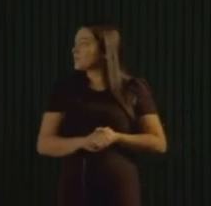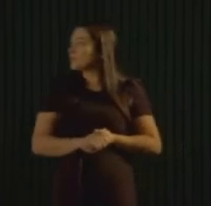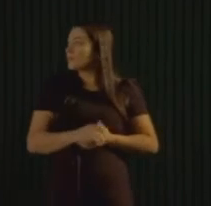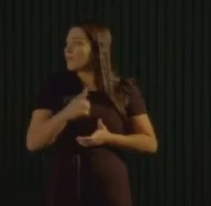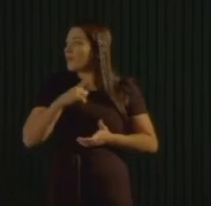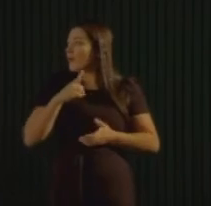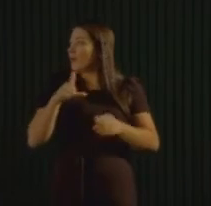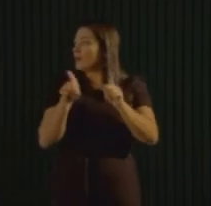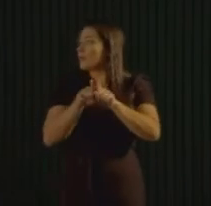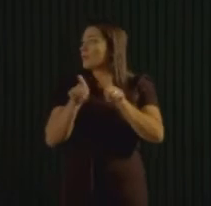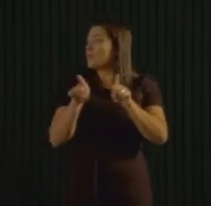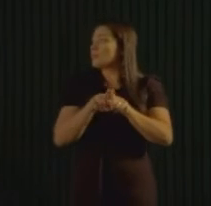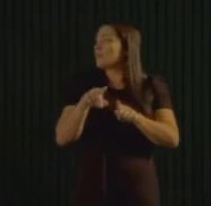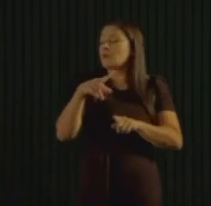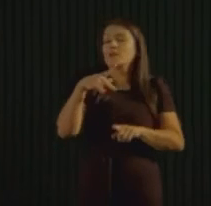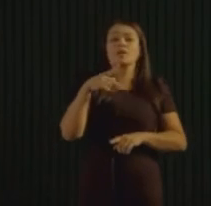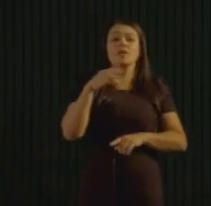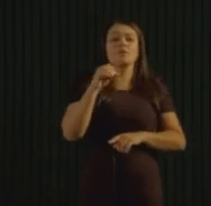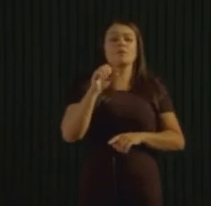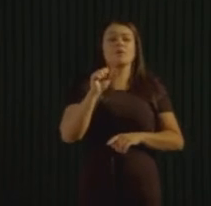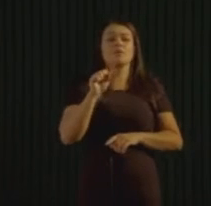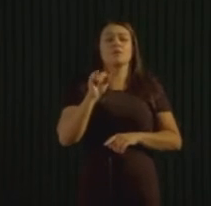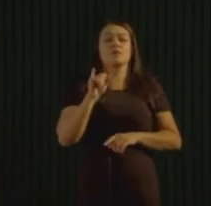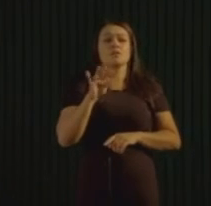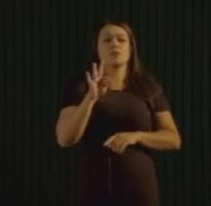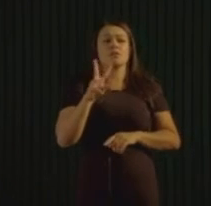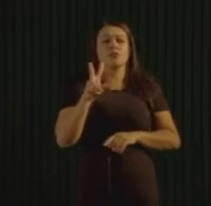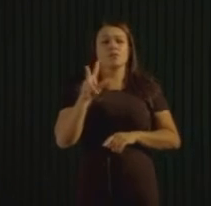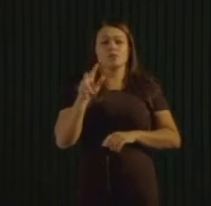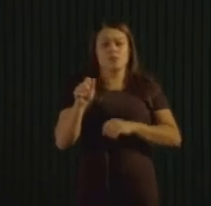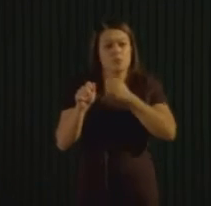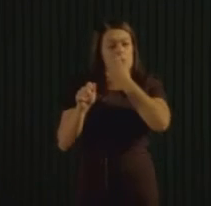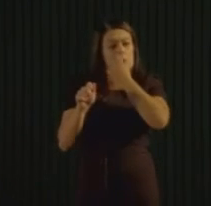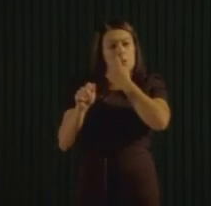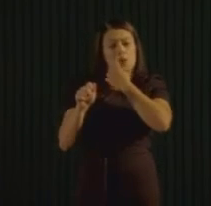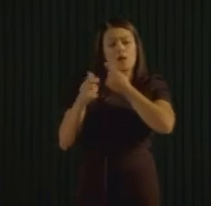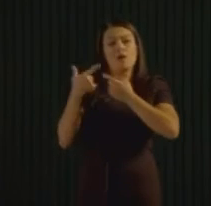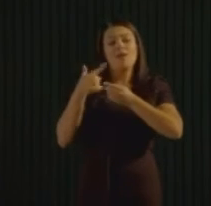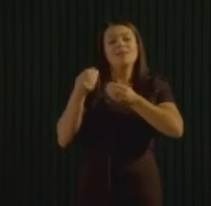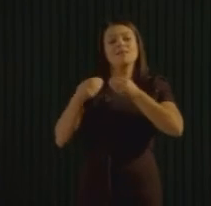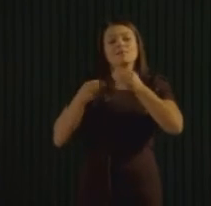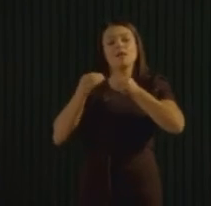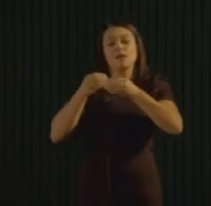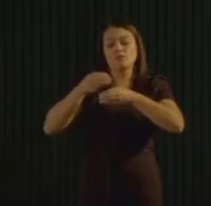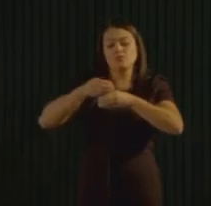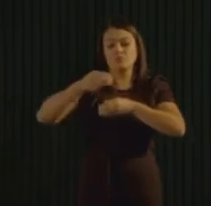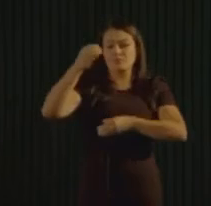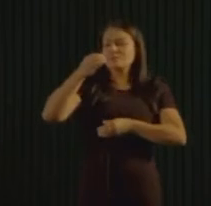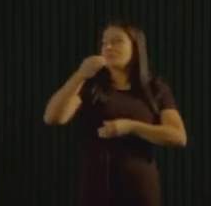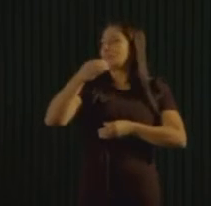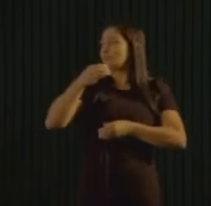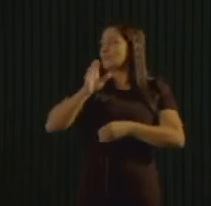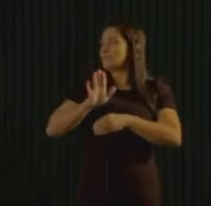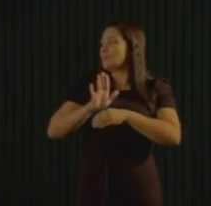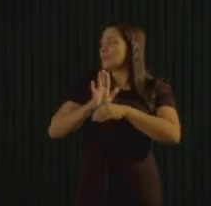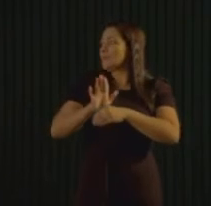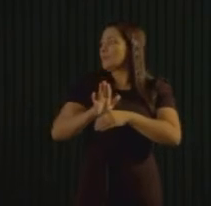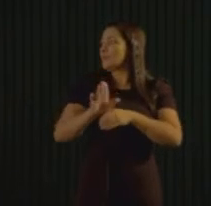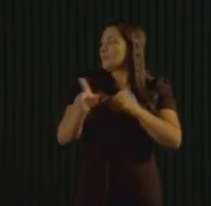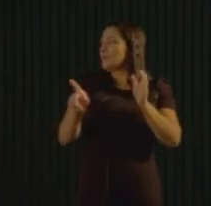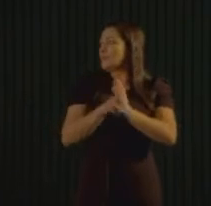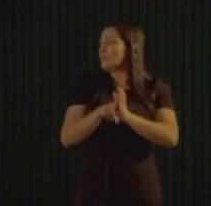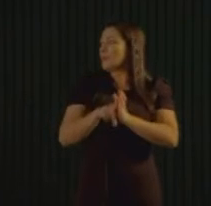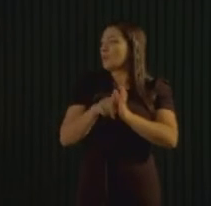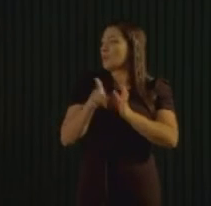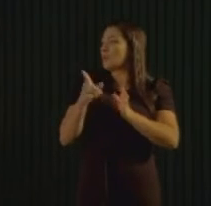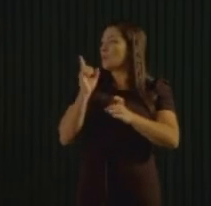evitando impacto. Aqui a gente tem a Positiva, que é uma outra marca que a gente fez um trabalho bem interessante relacionado a essas embalagens também, com um componente de